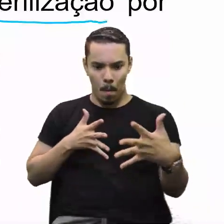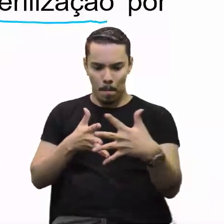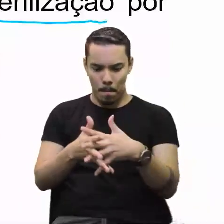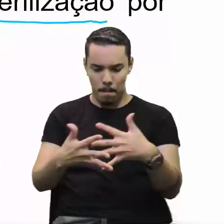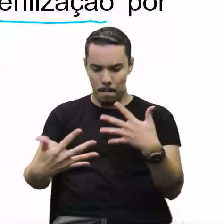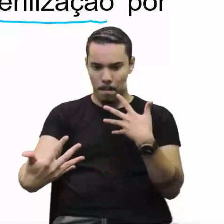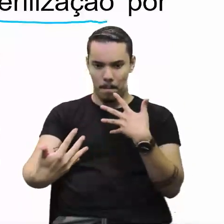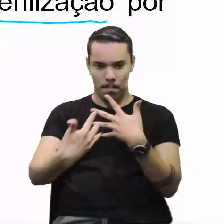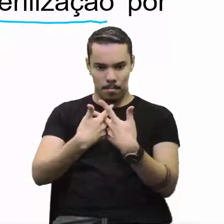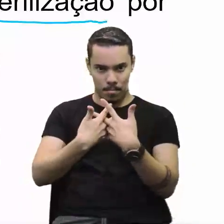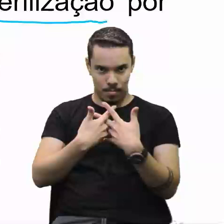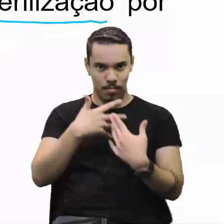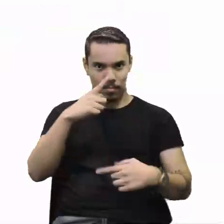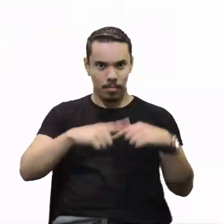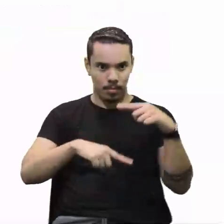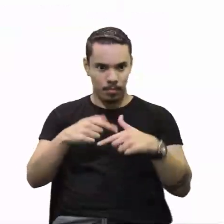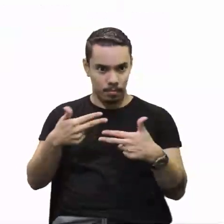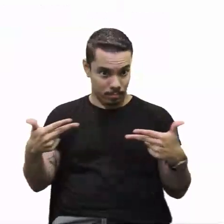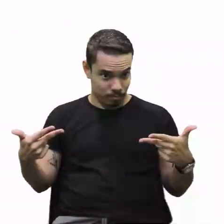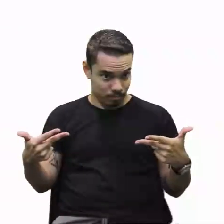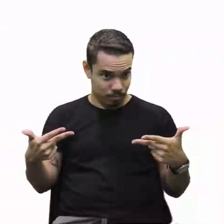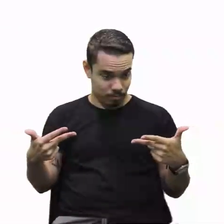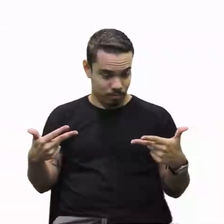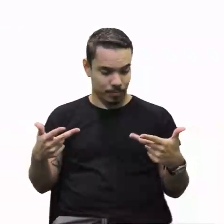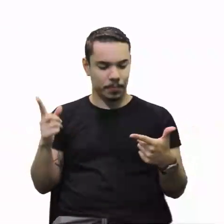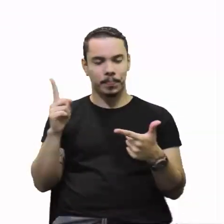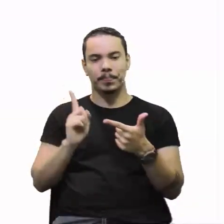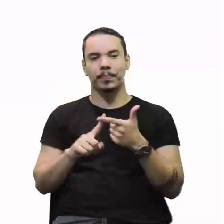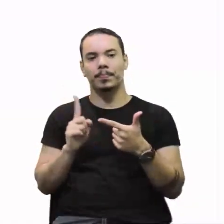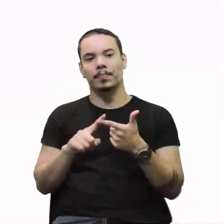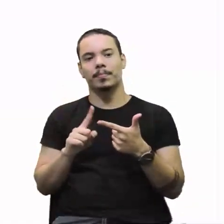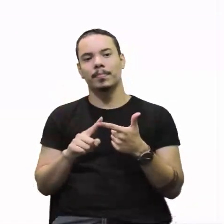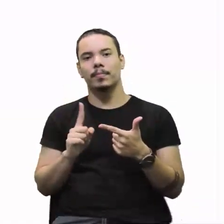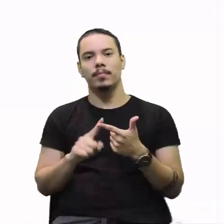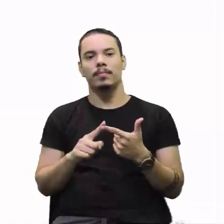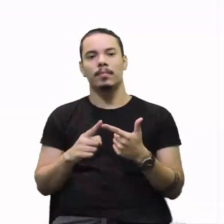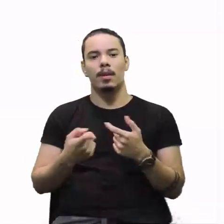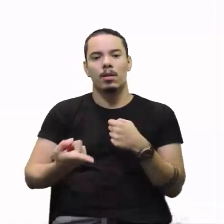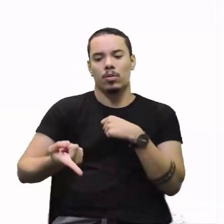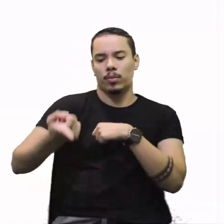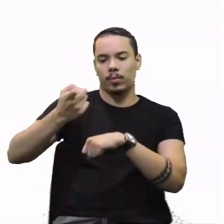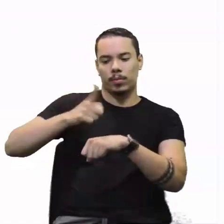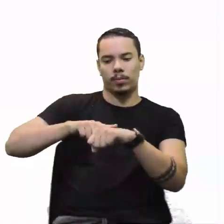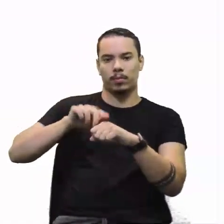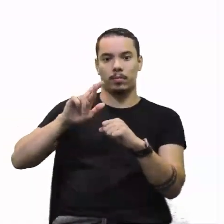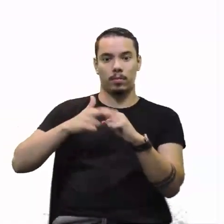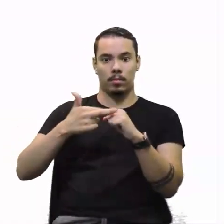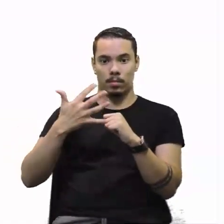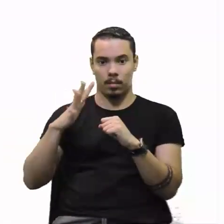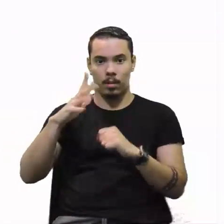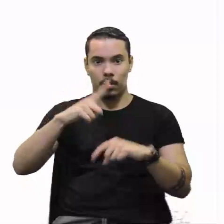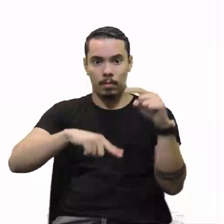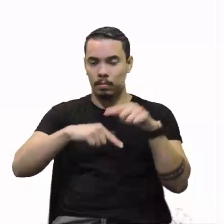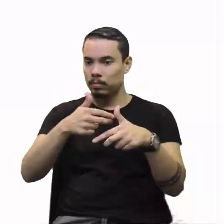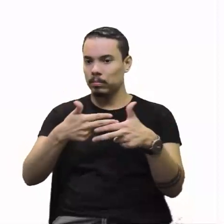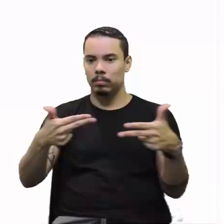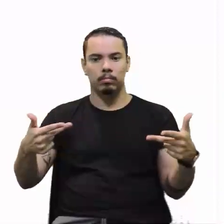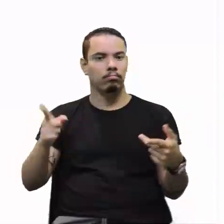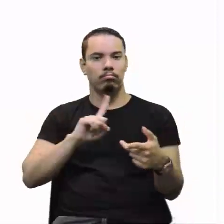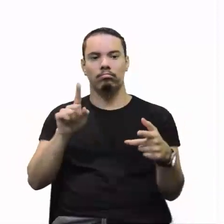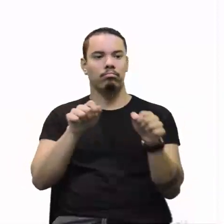a radiação emitida pelo material? B. A contaminação radioativa do material não